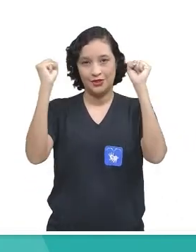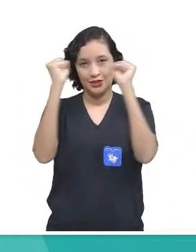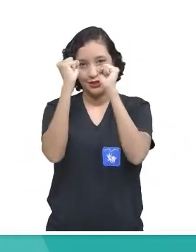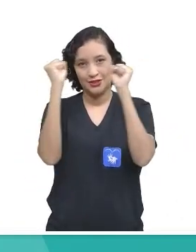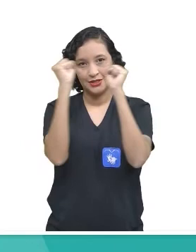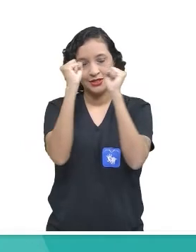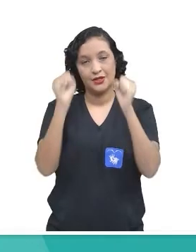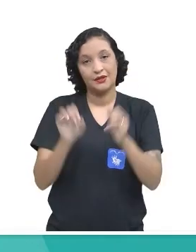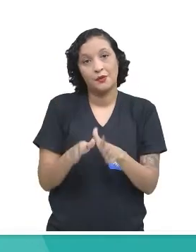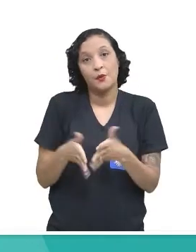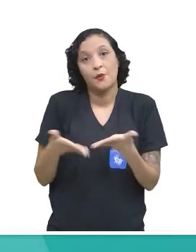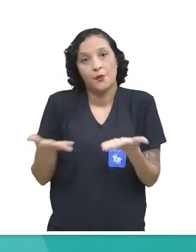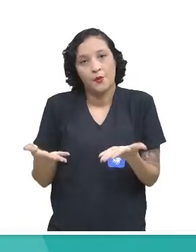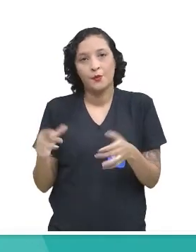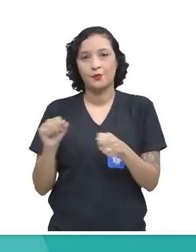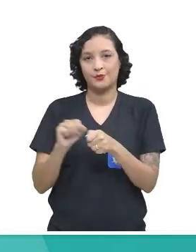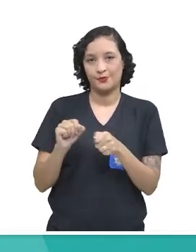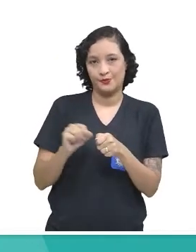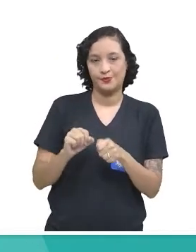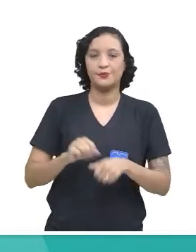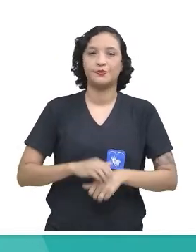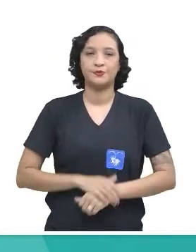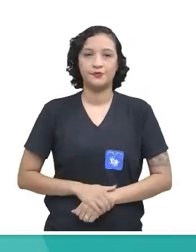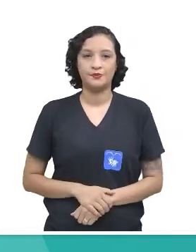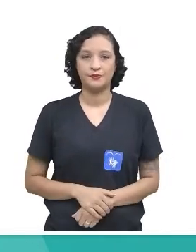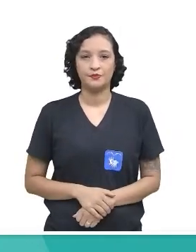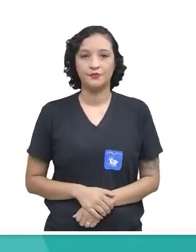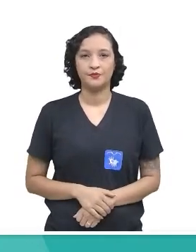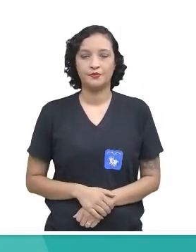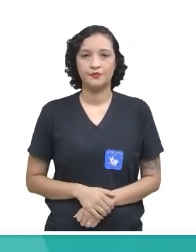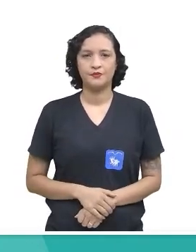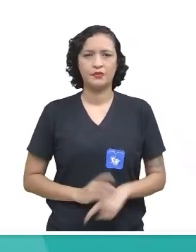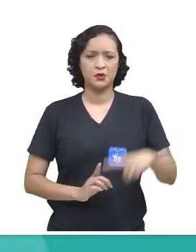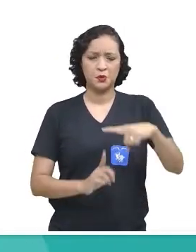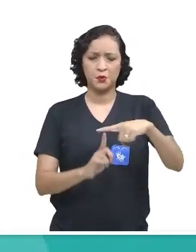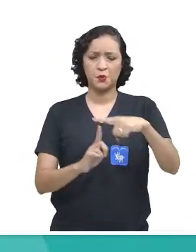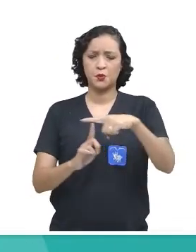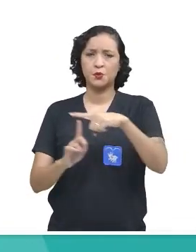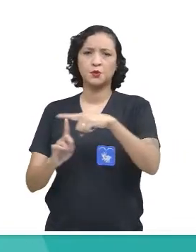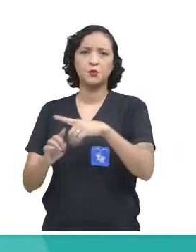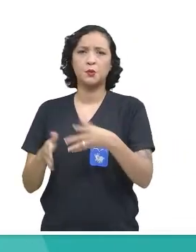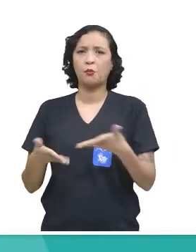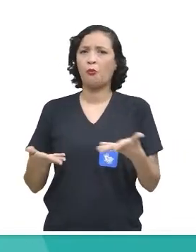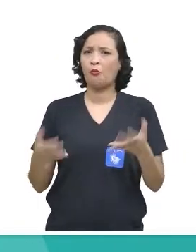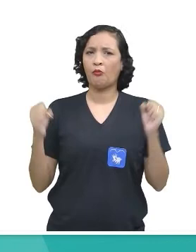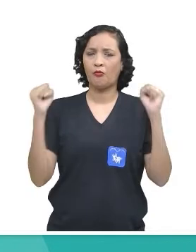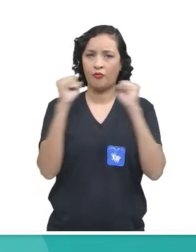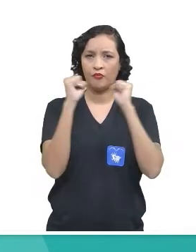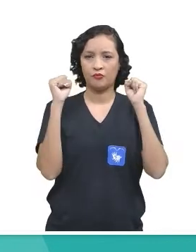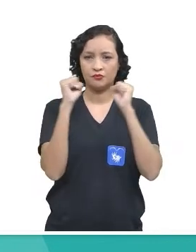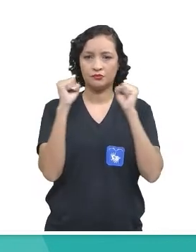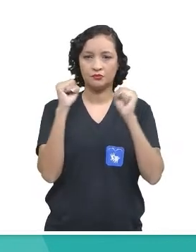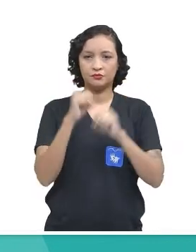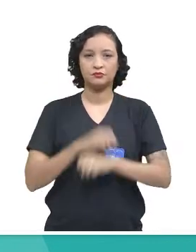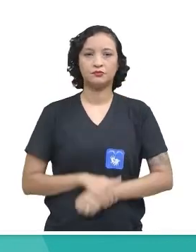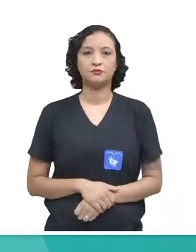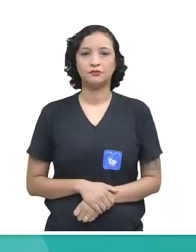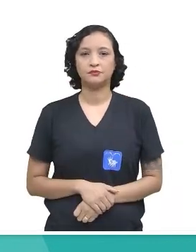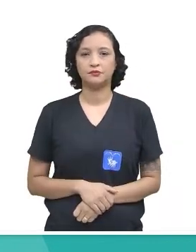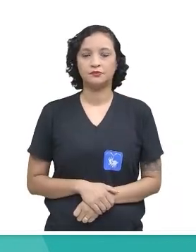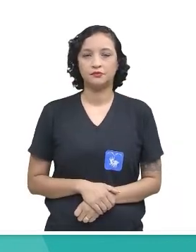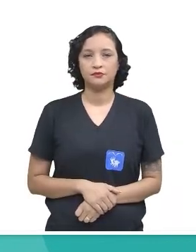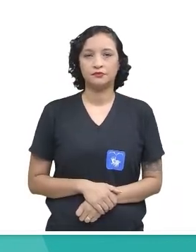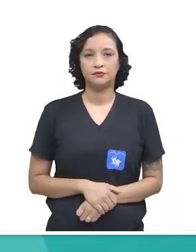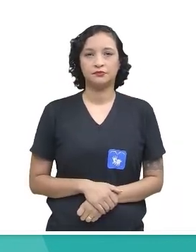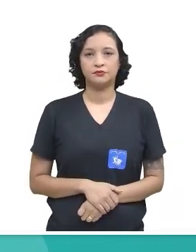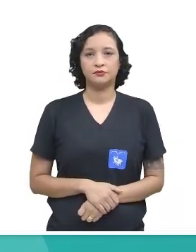que eu estou desenvolvendo. E quais são esses níveis de atividade física? Então, esse nível ele